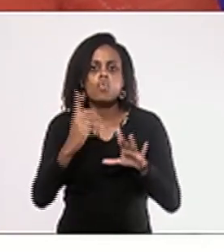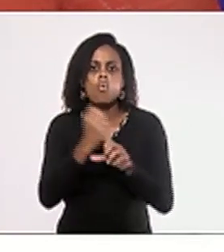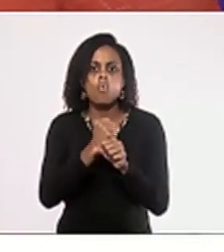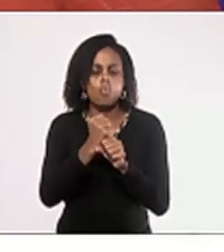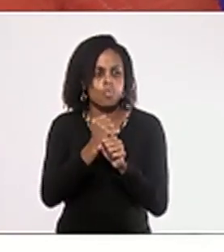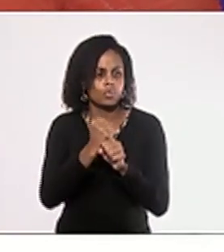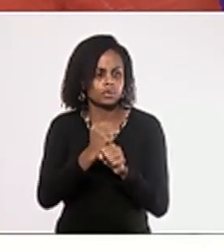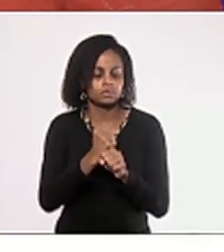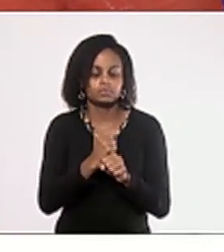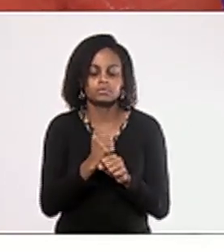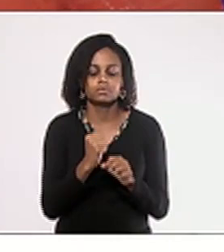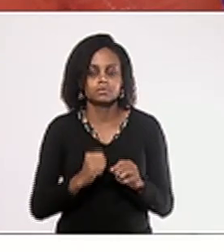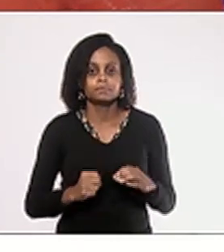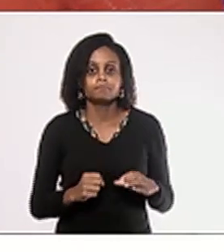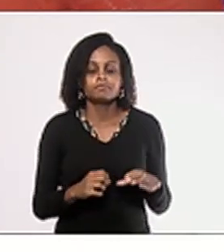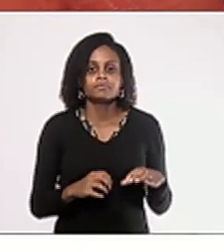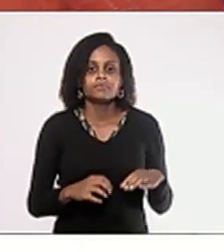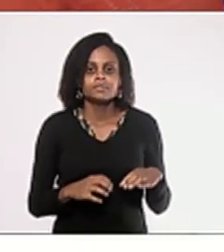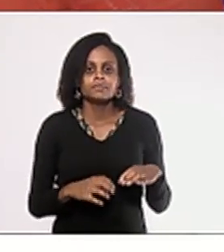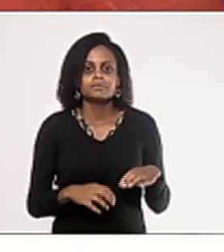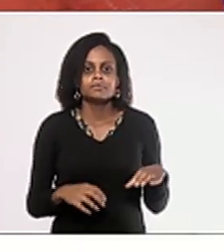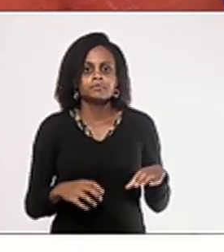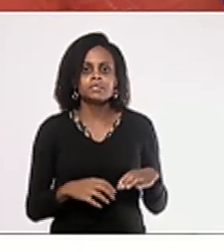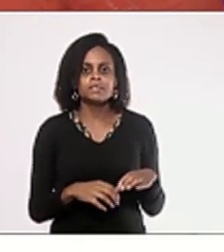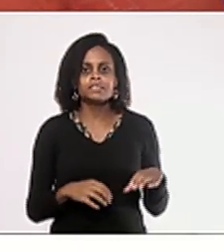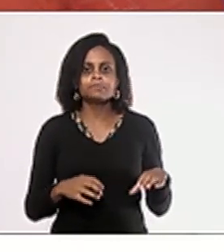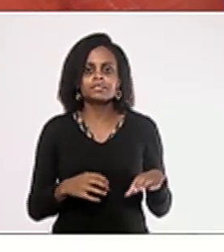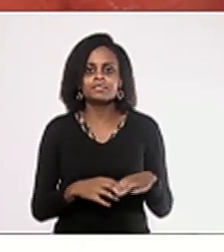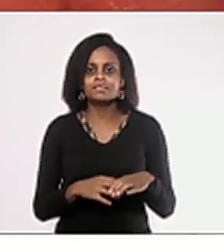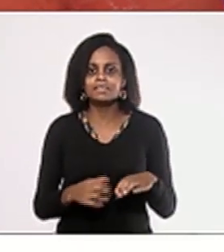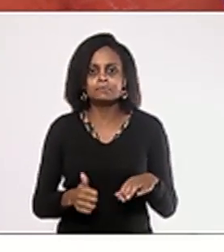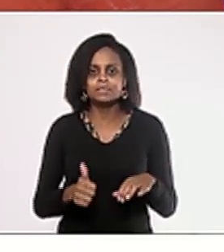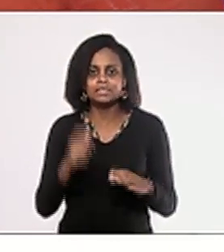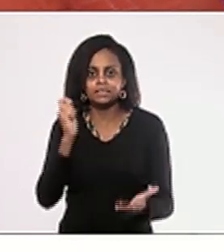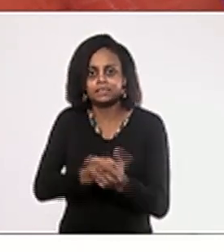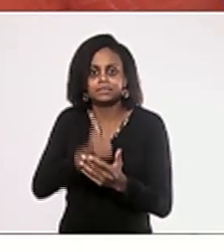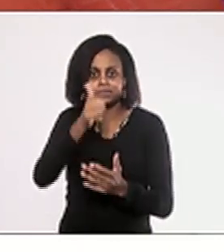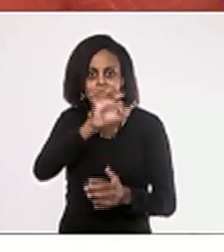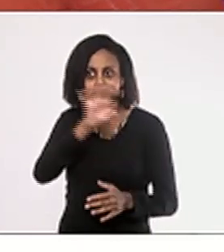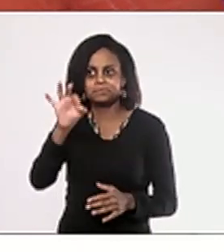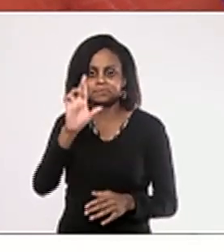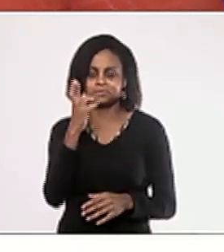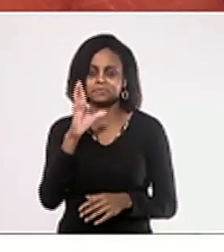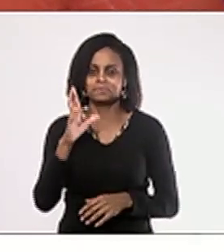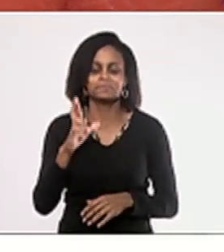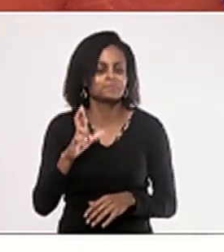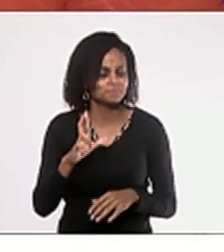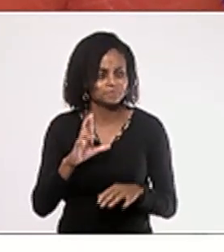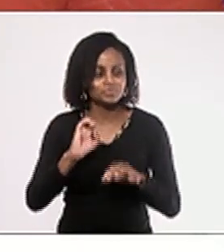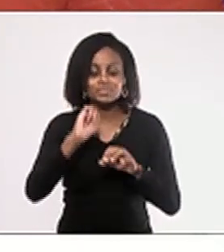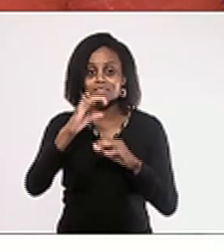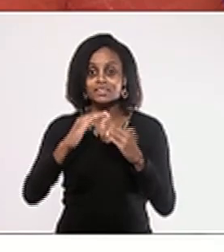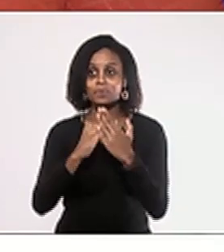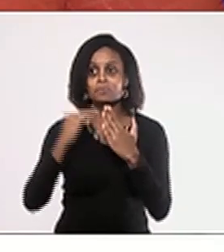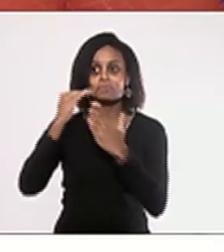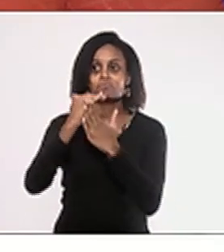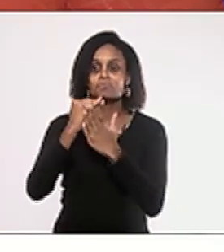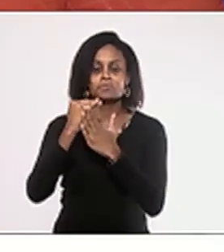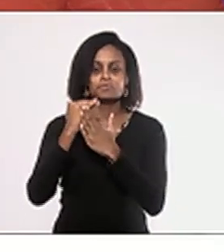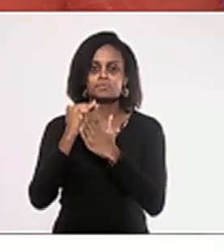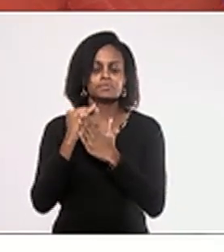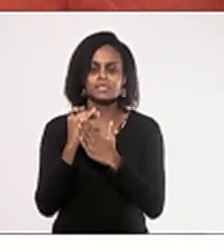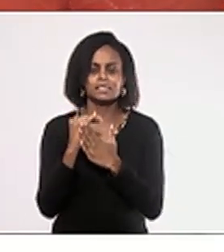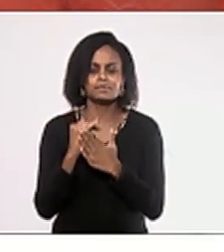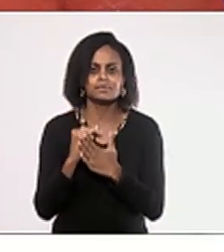cúbicos. Paga R$100 de conta. Se passou para 30 metros cúbicos, essa conta vai